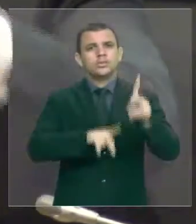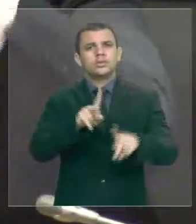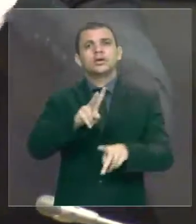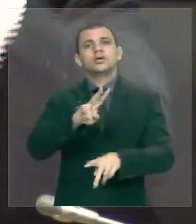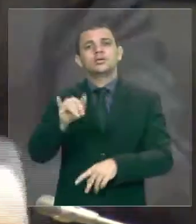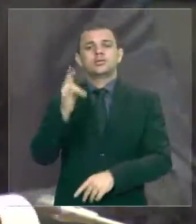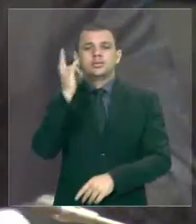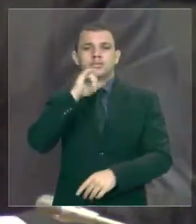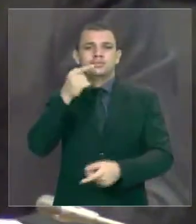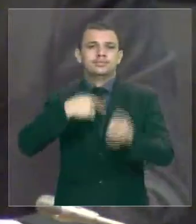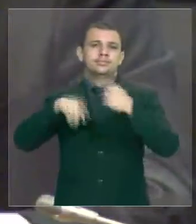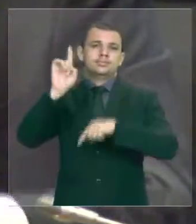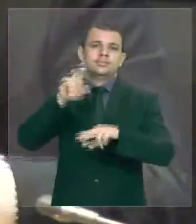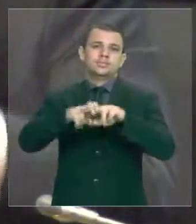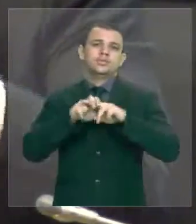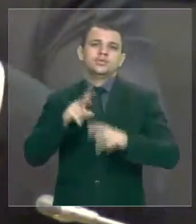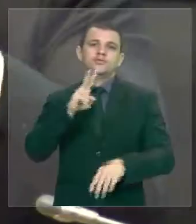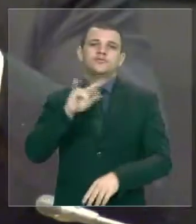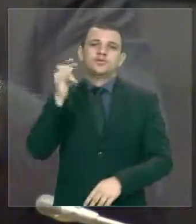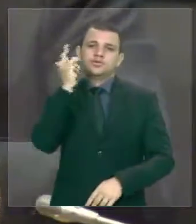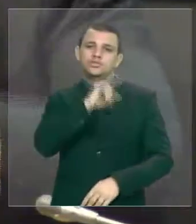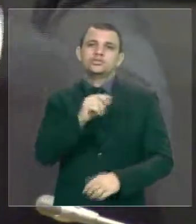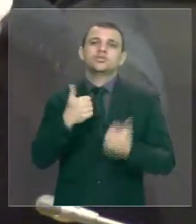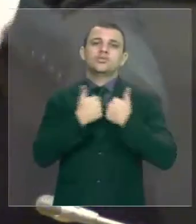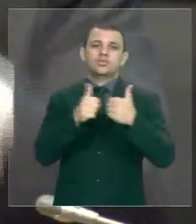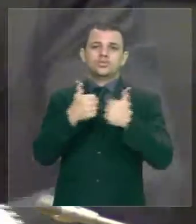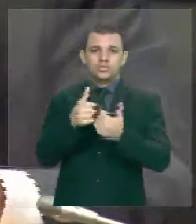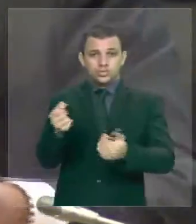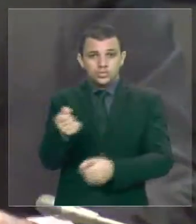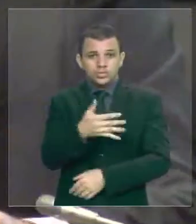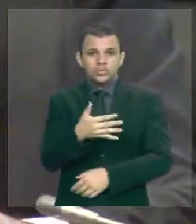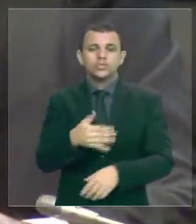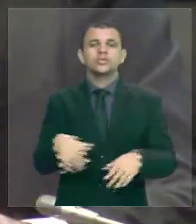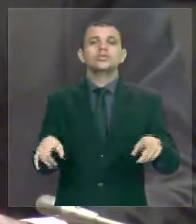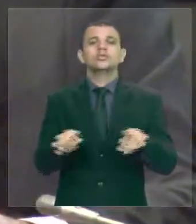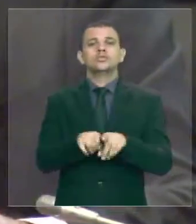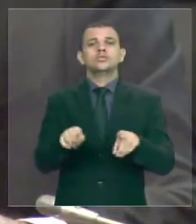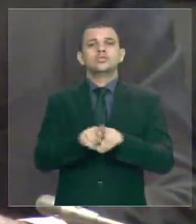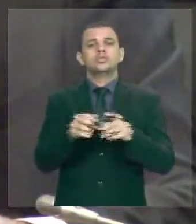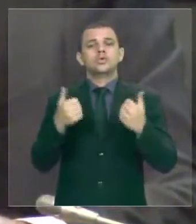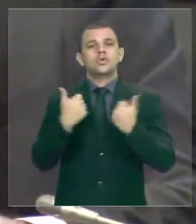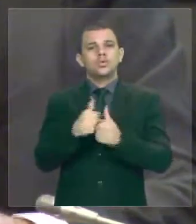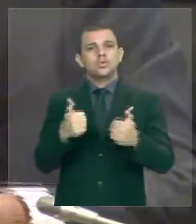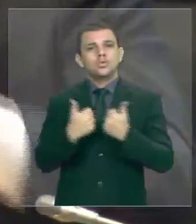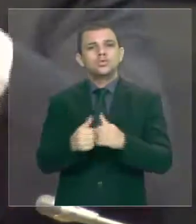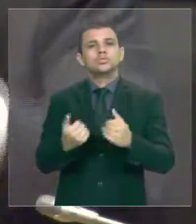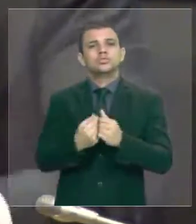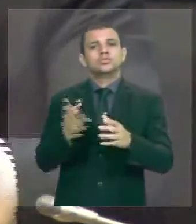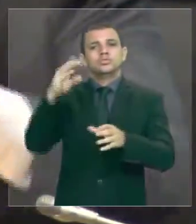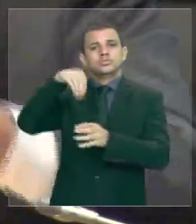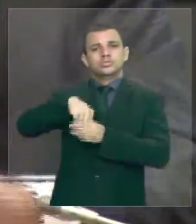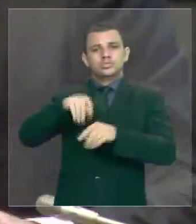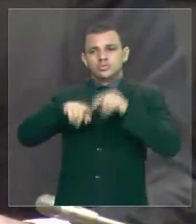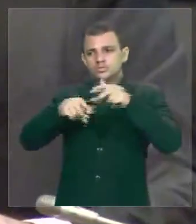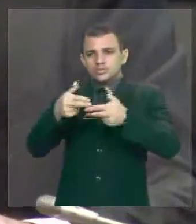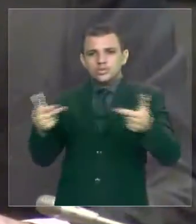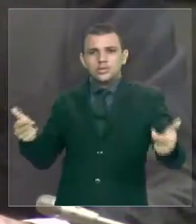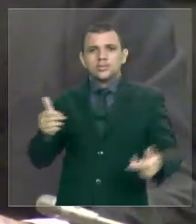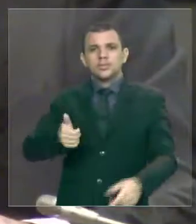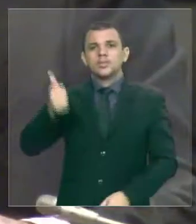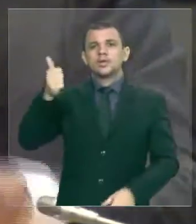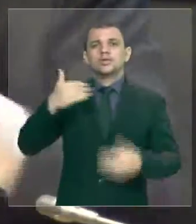ter ônibus novos, sem dúvida nenhuma, melhores equipados, com muito mais